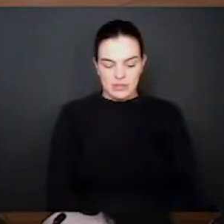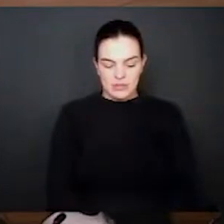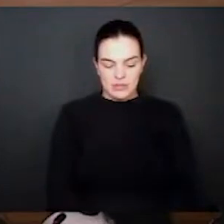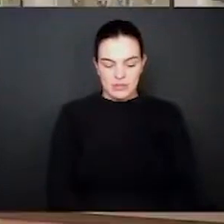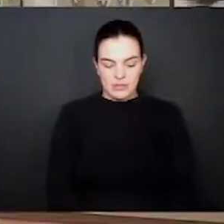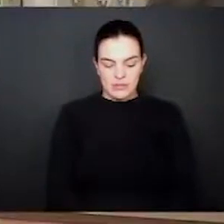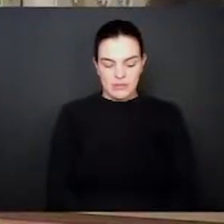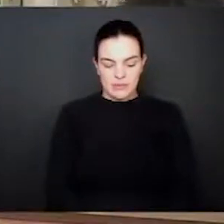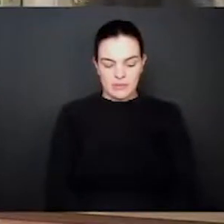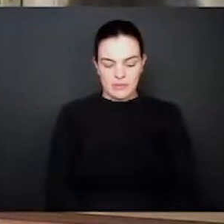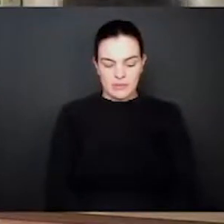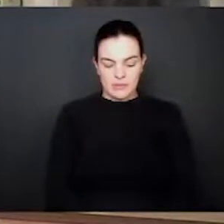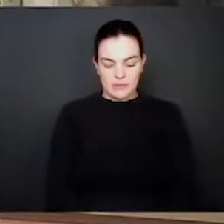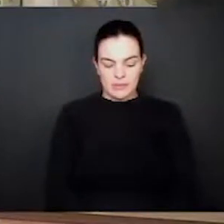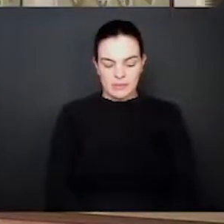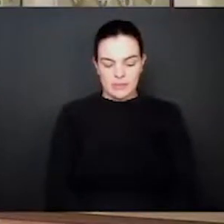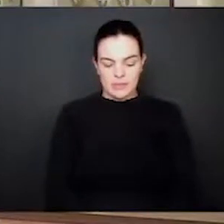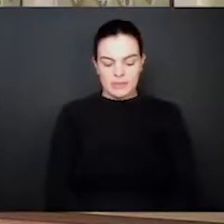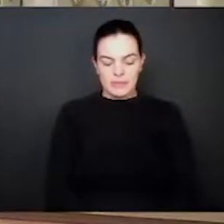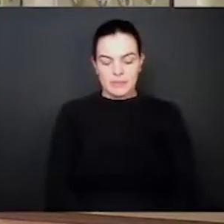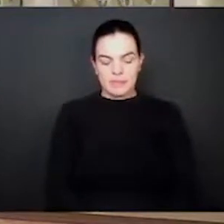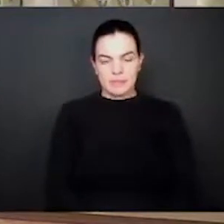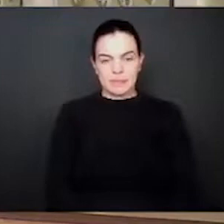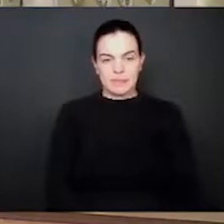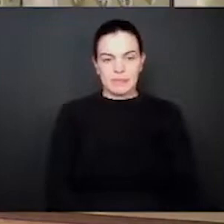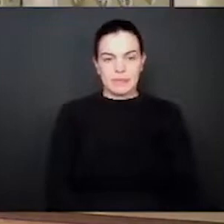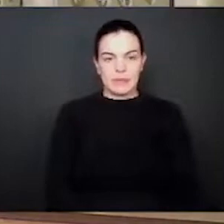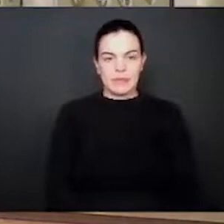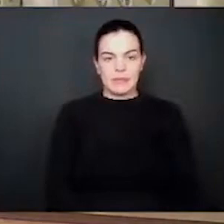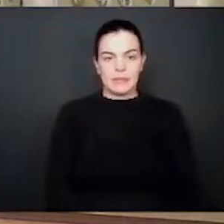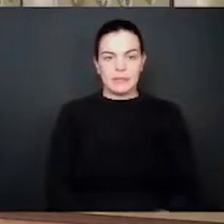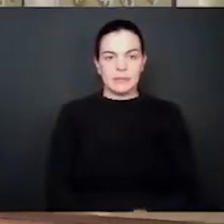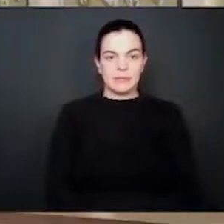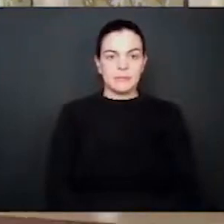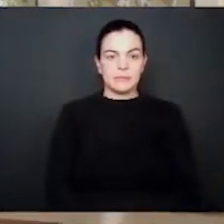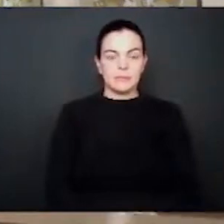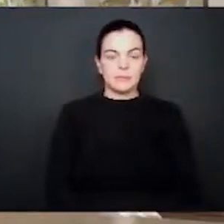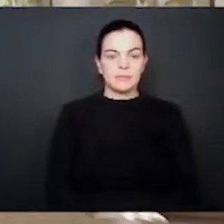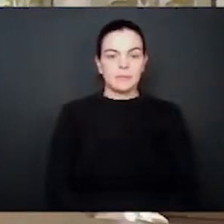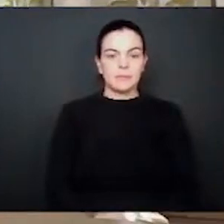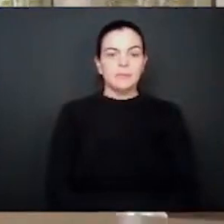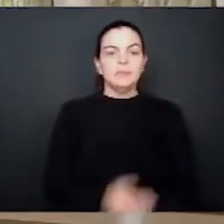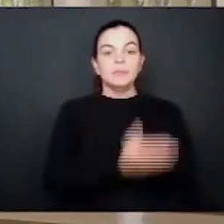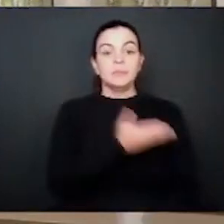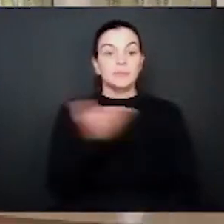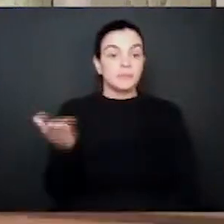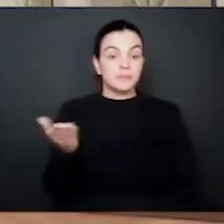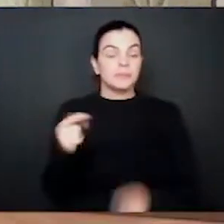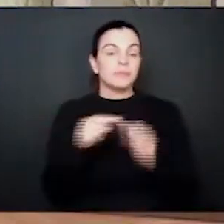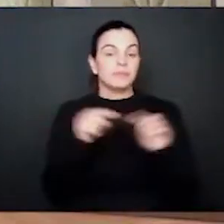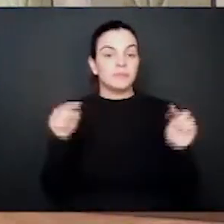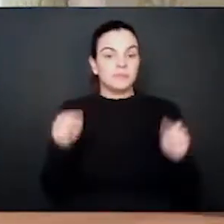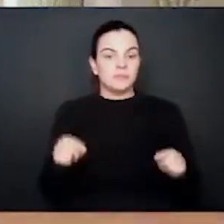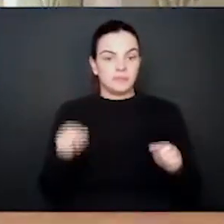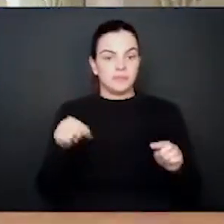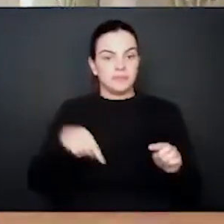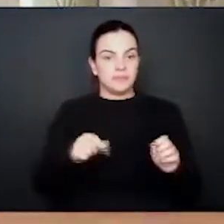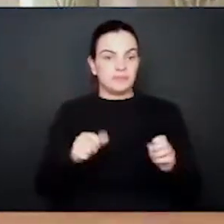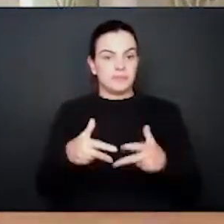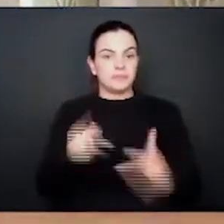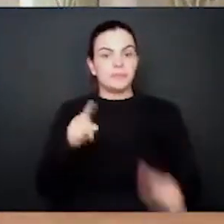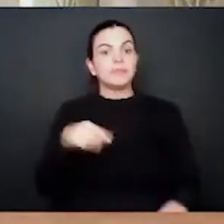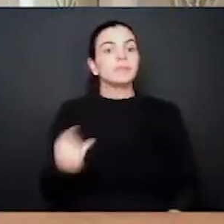Senhoras, senhores vereadores, senhores servidores dessa casa, para nós muito importante discutir esse assunto.